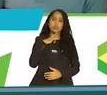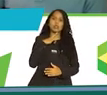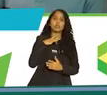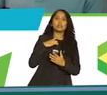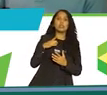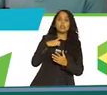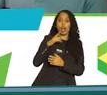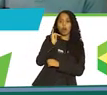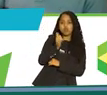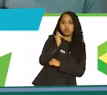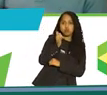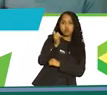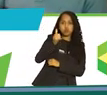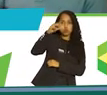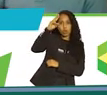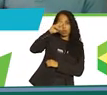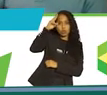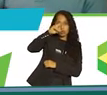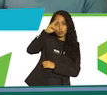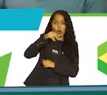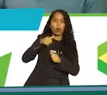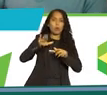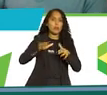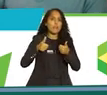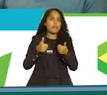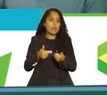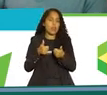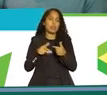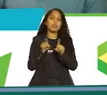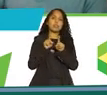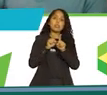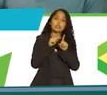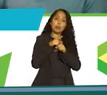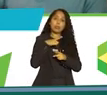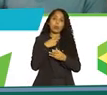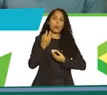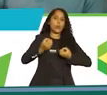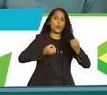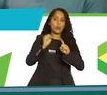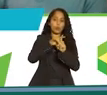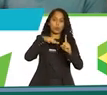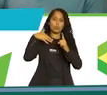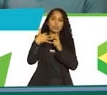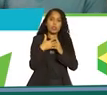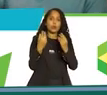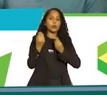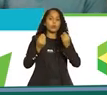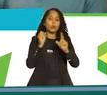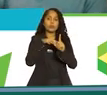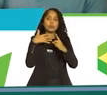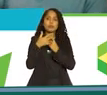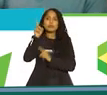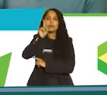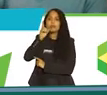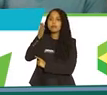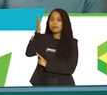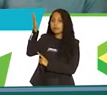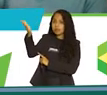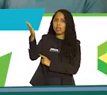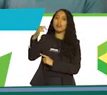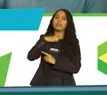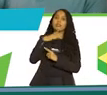documentários muito bem feitos mostrando como que uma sociedade, como a sociedade americana, com